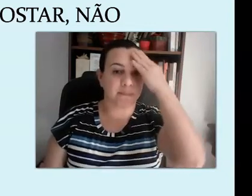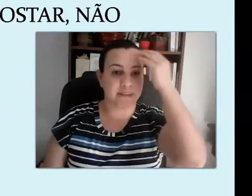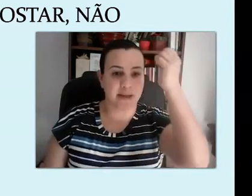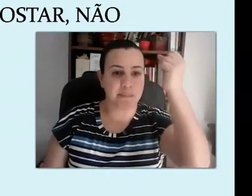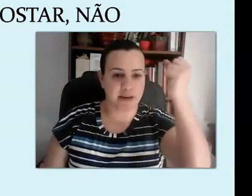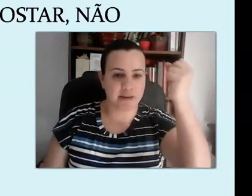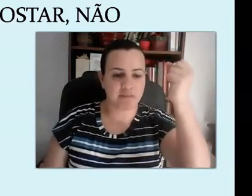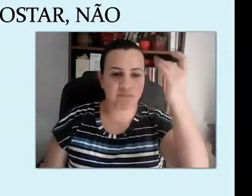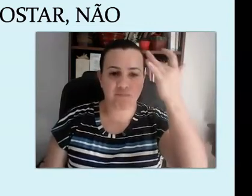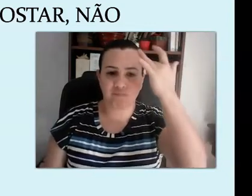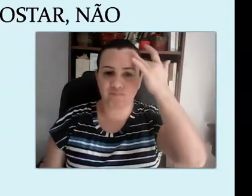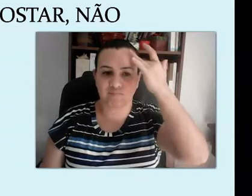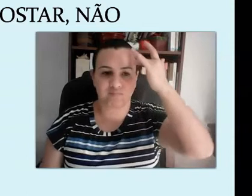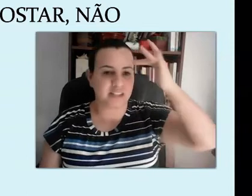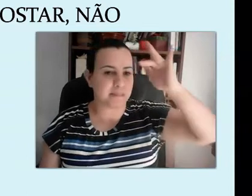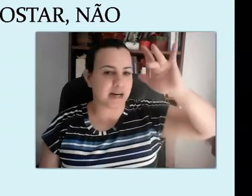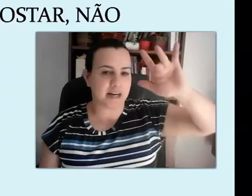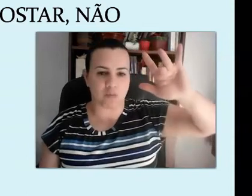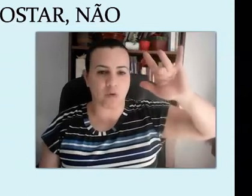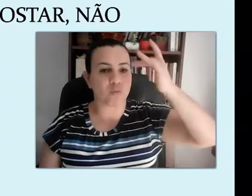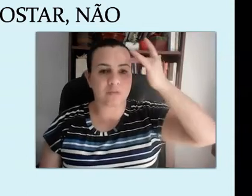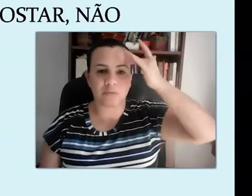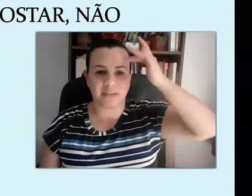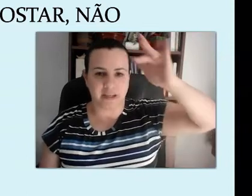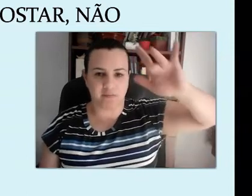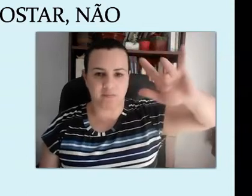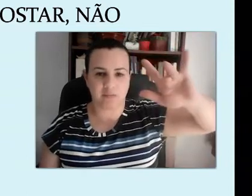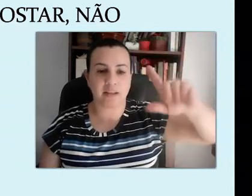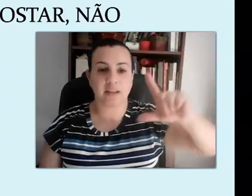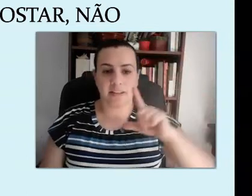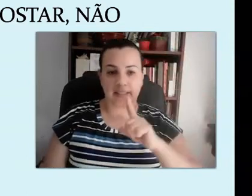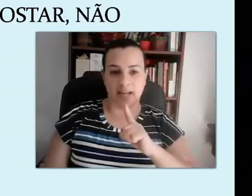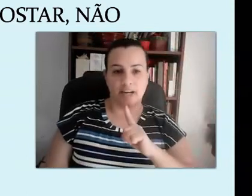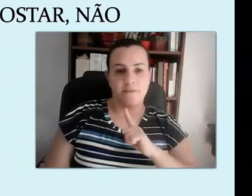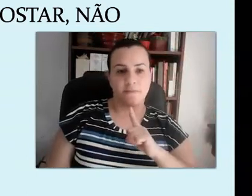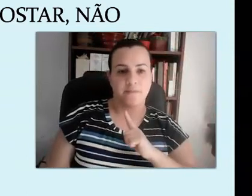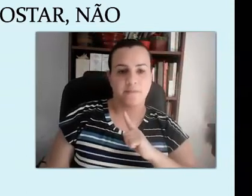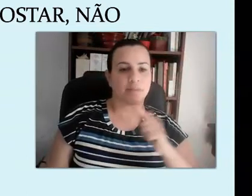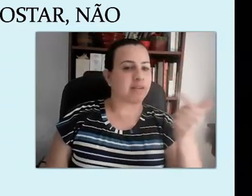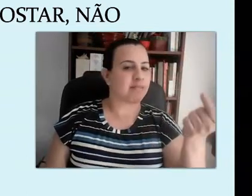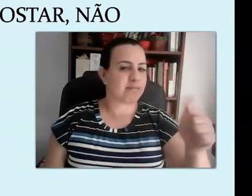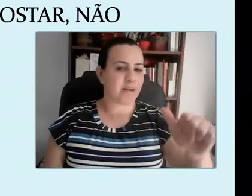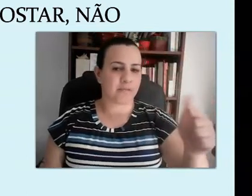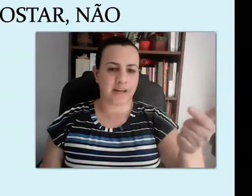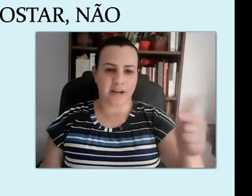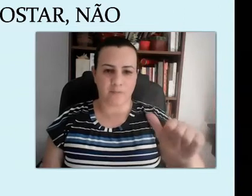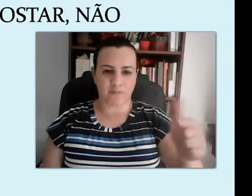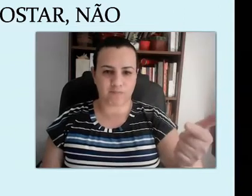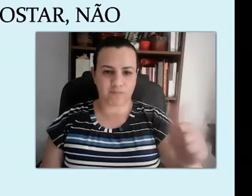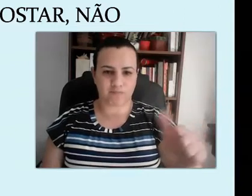é saber, saber não, ou não sei. Ter,